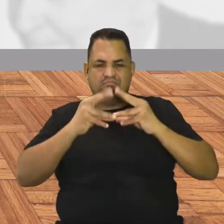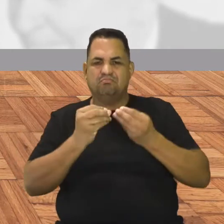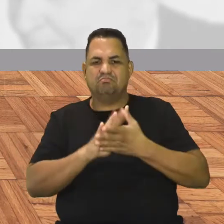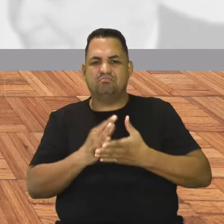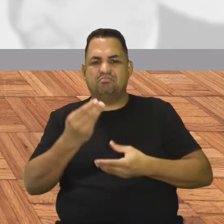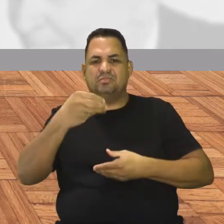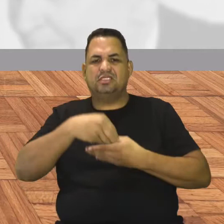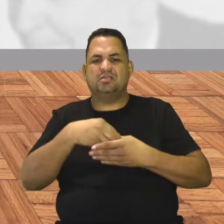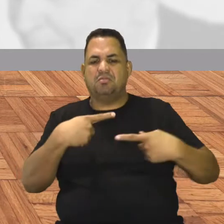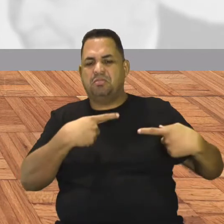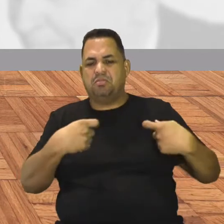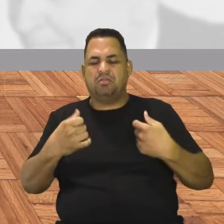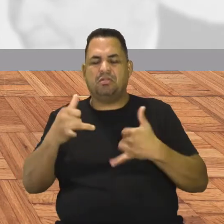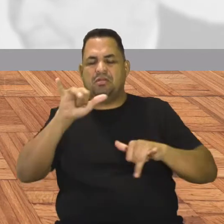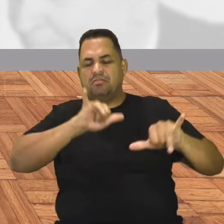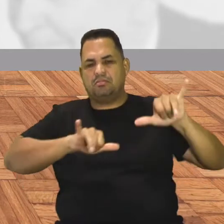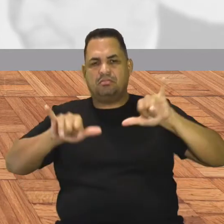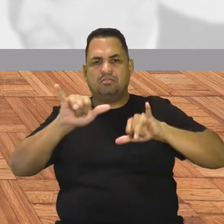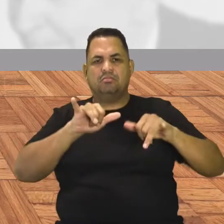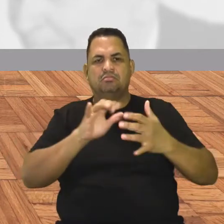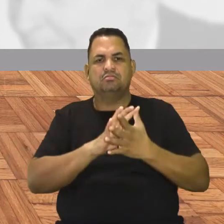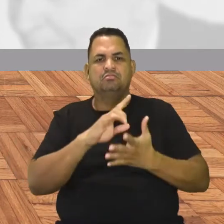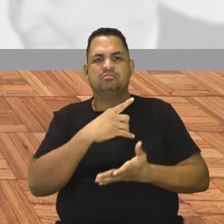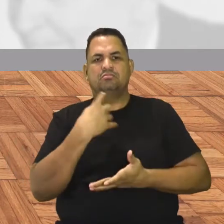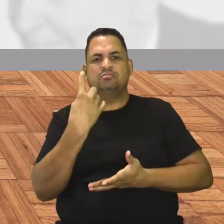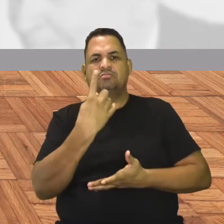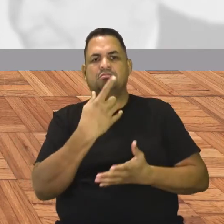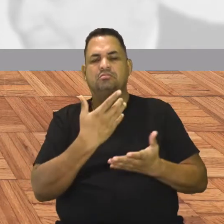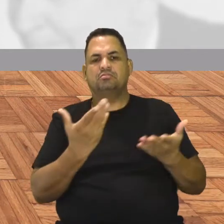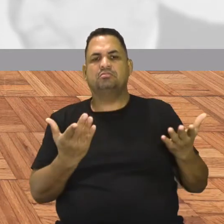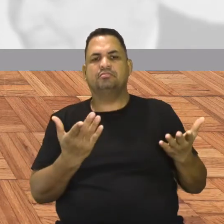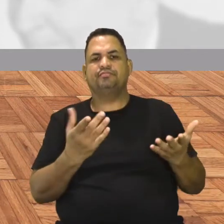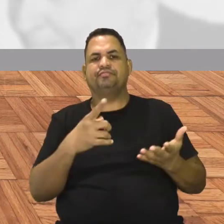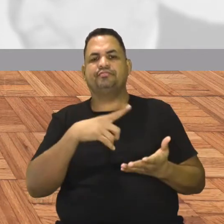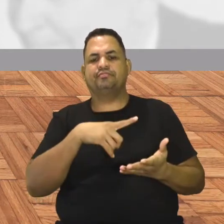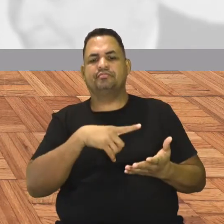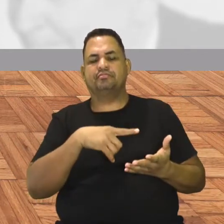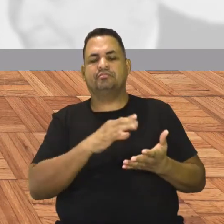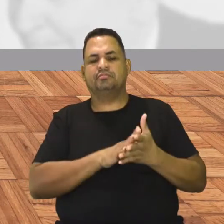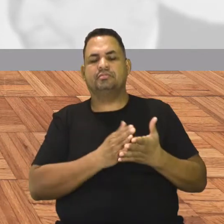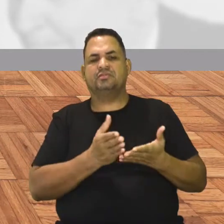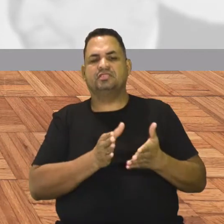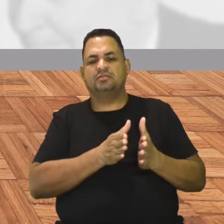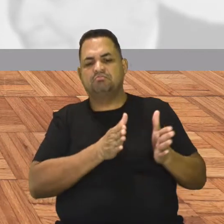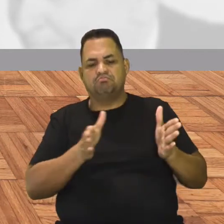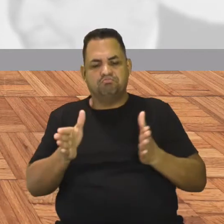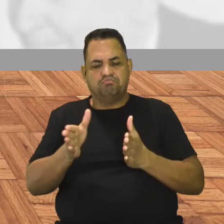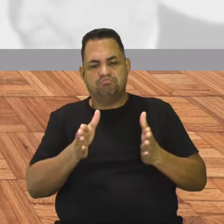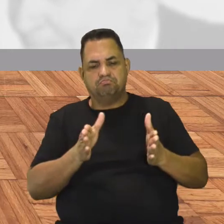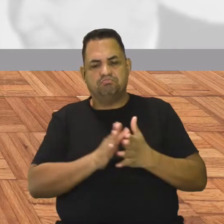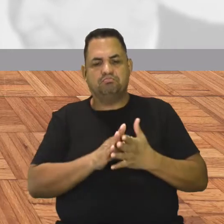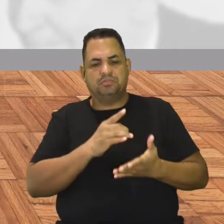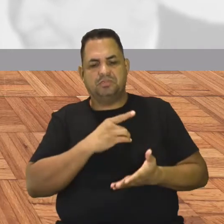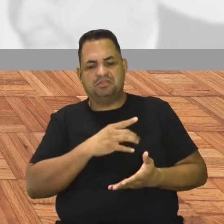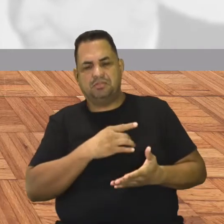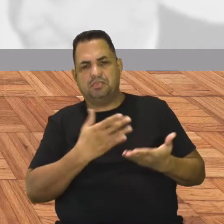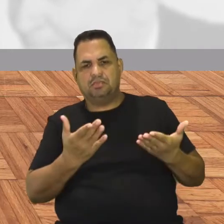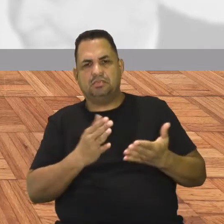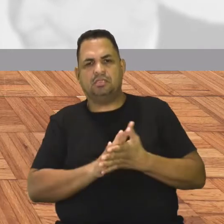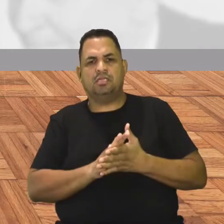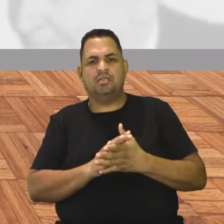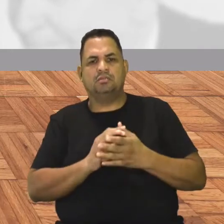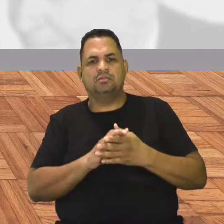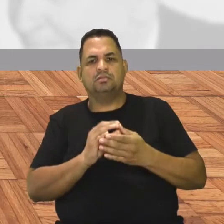dentro de uma guerra nuclear. E nós tivemos período de tensões, como foi a crise dos mísseis em